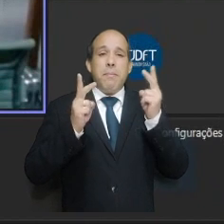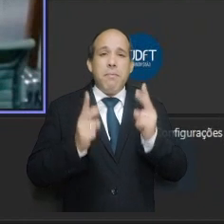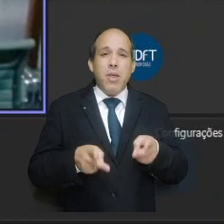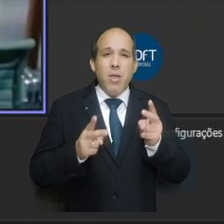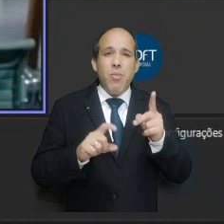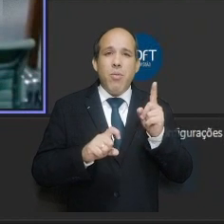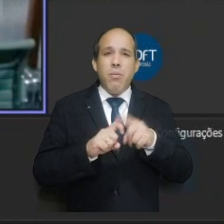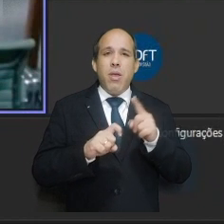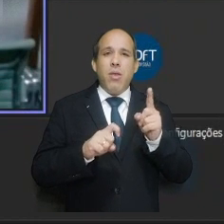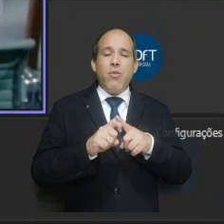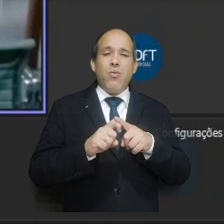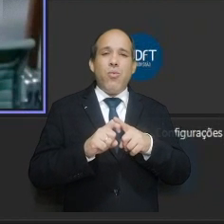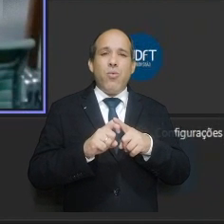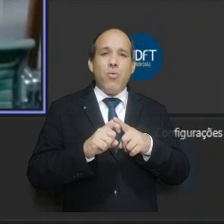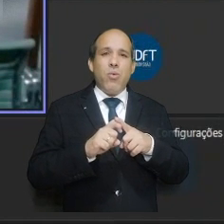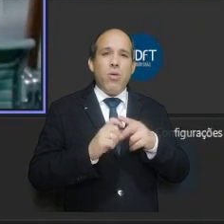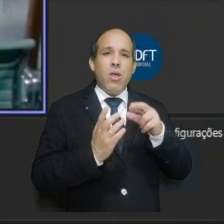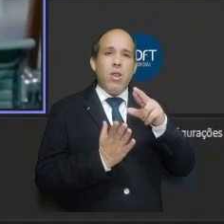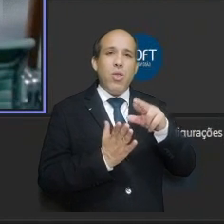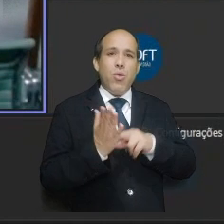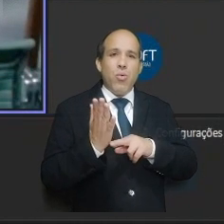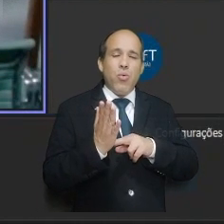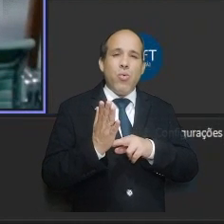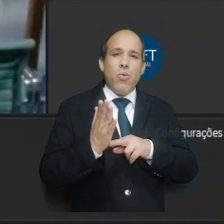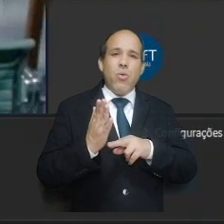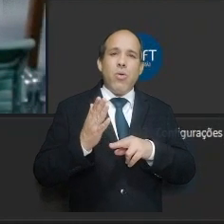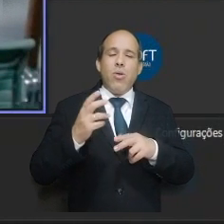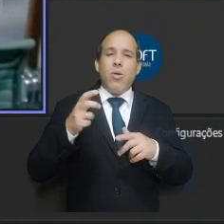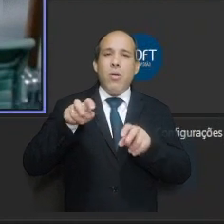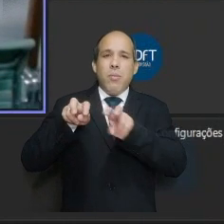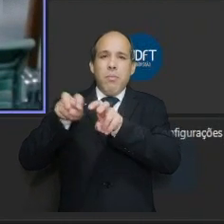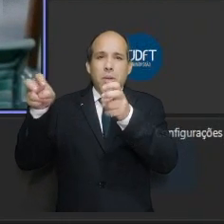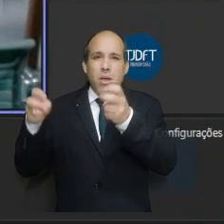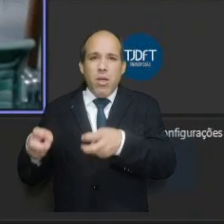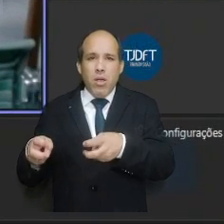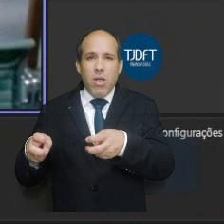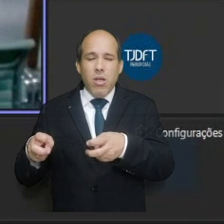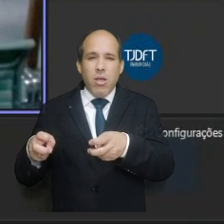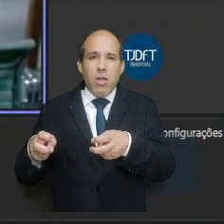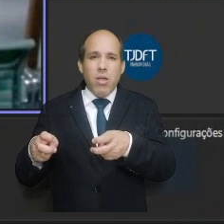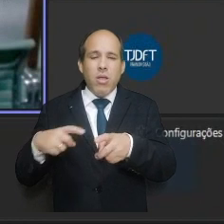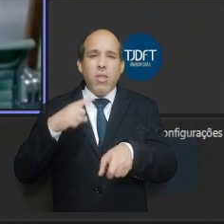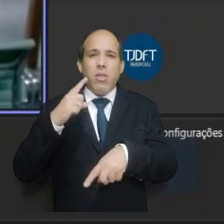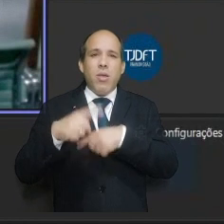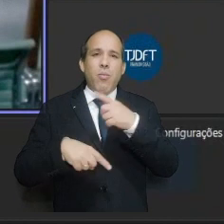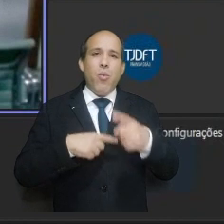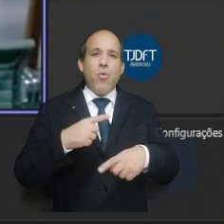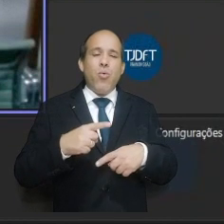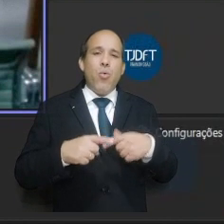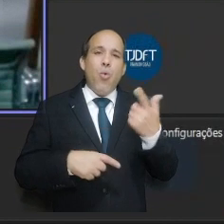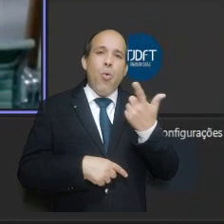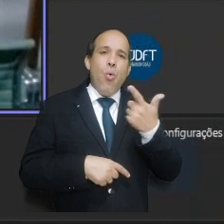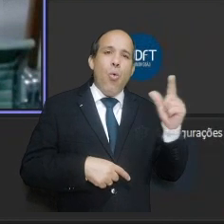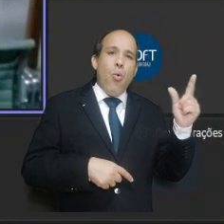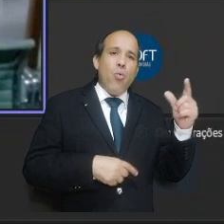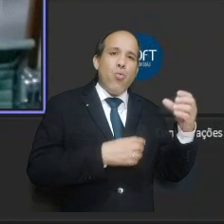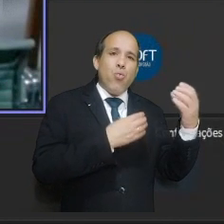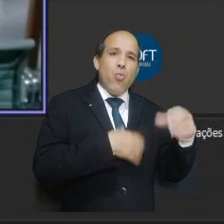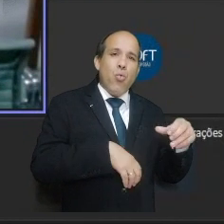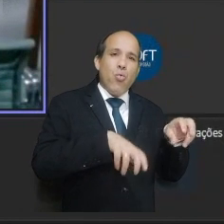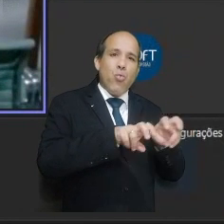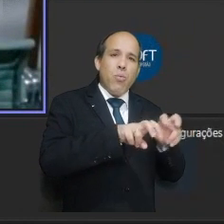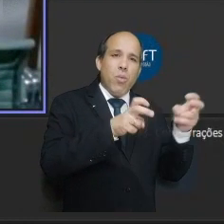essa circunstância de o mesmo médico que analisou na banca de concurso ter